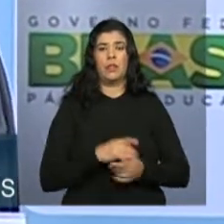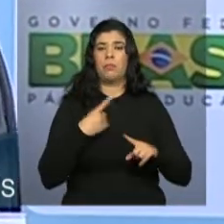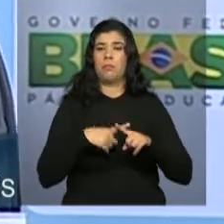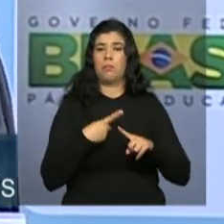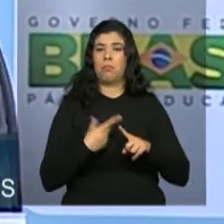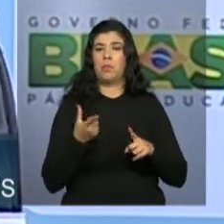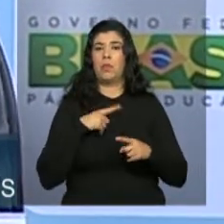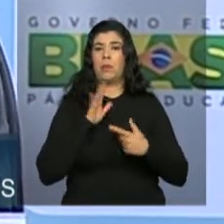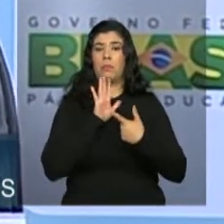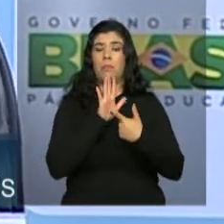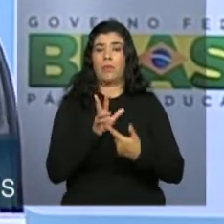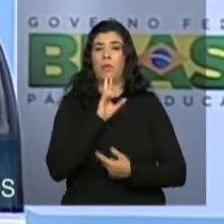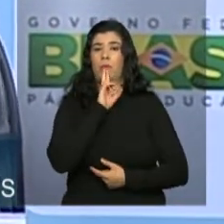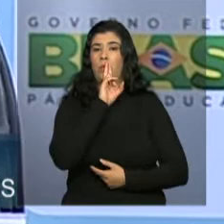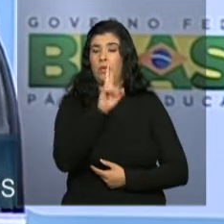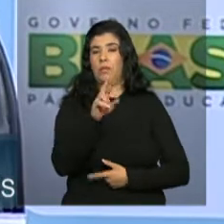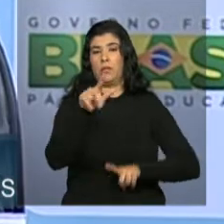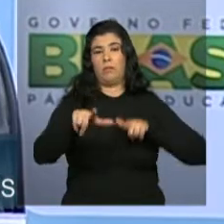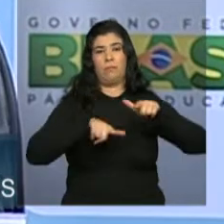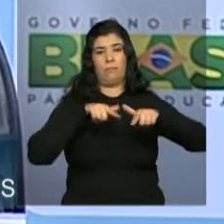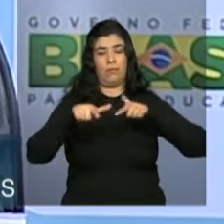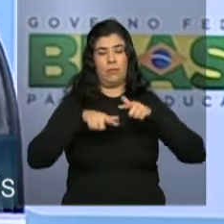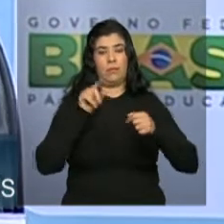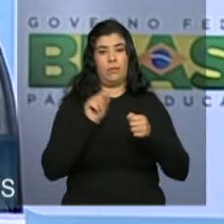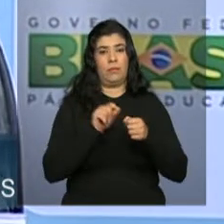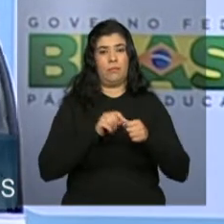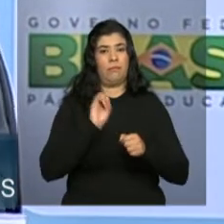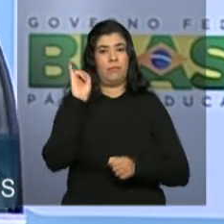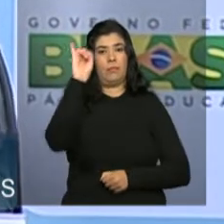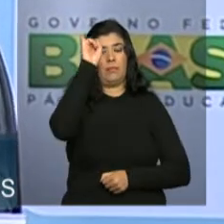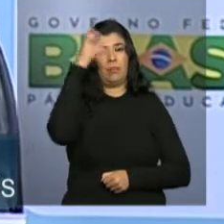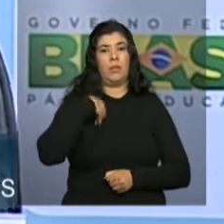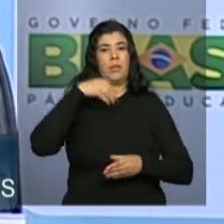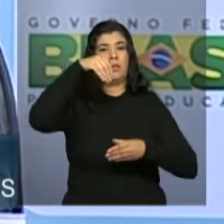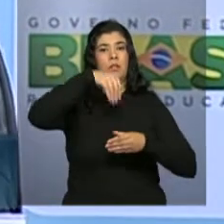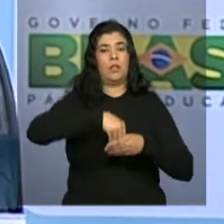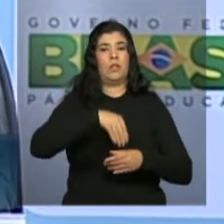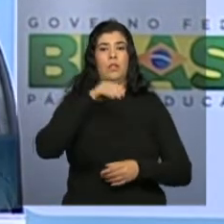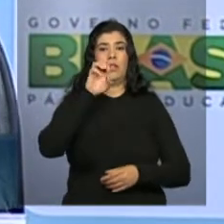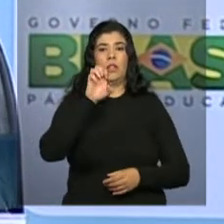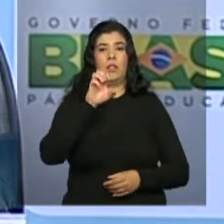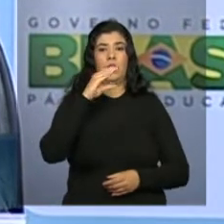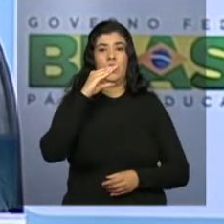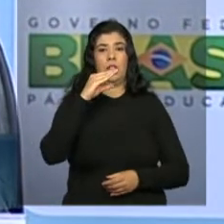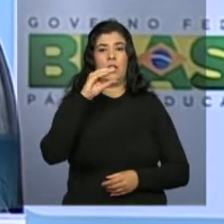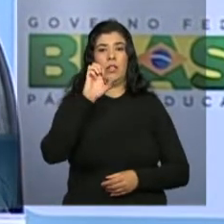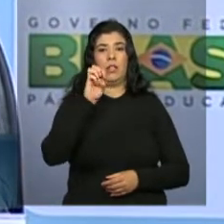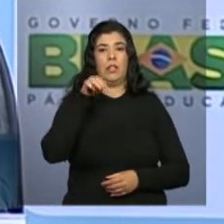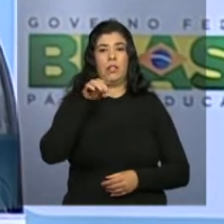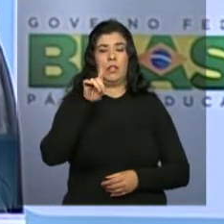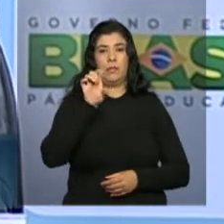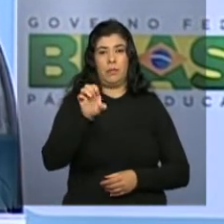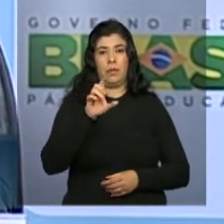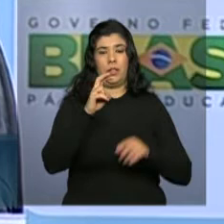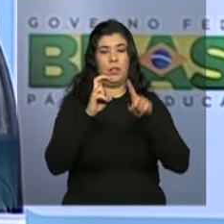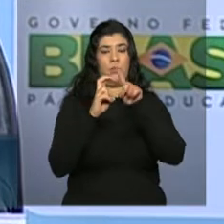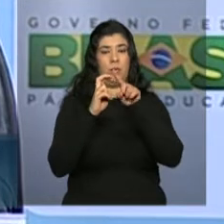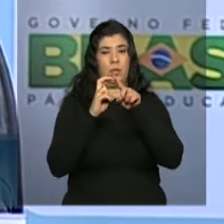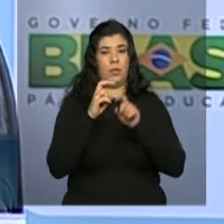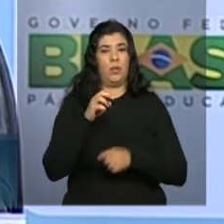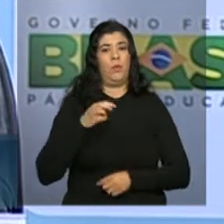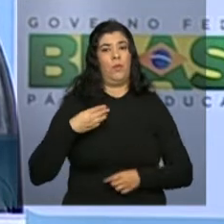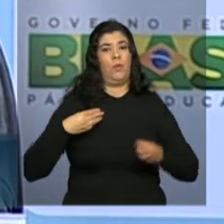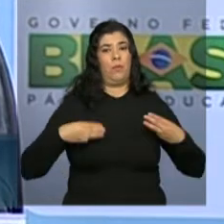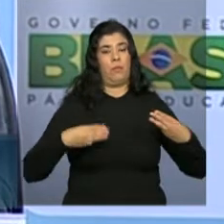fruto desse trabalho realmente importante constituído pela Semed Como disse por esse esforço dos cinco Ministérios primeiro